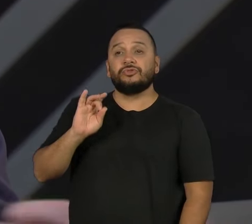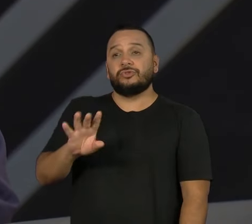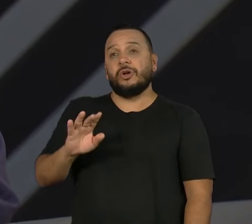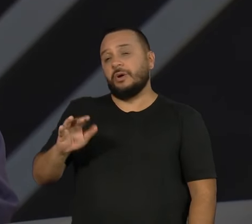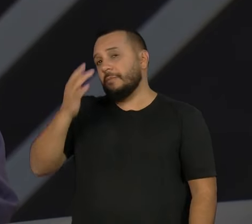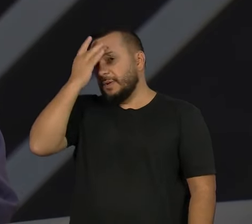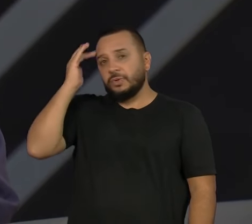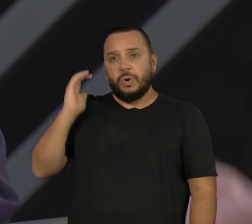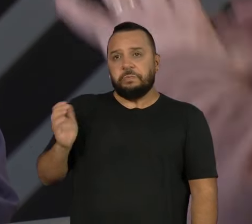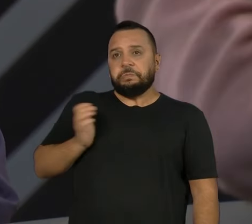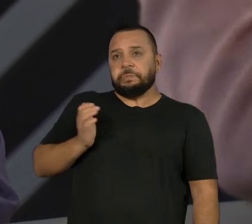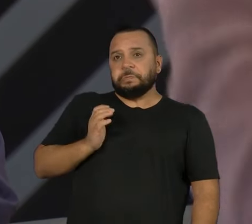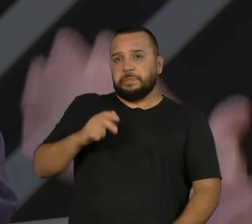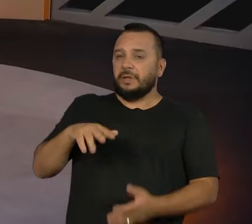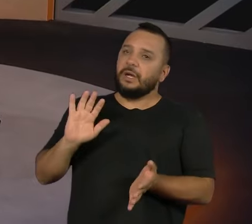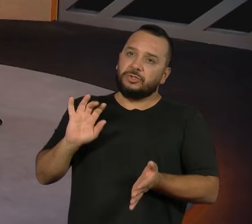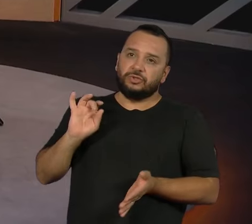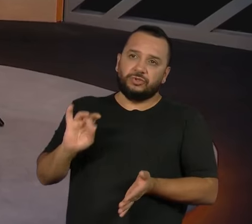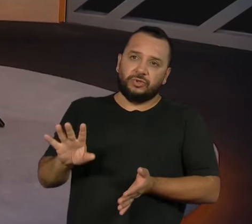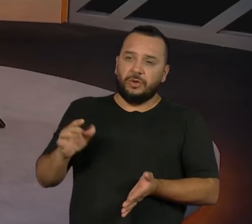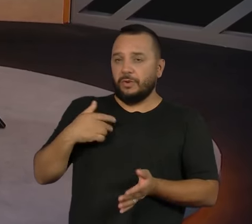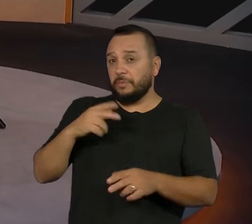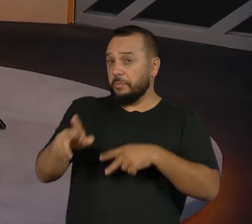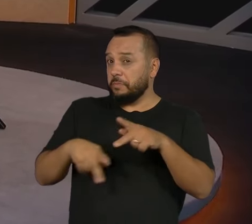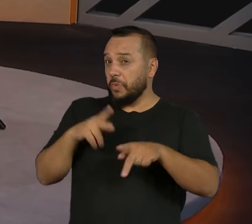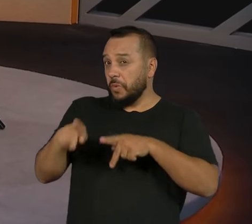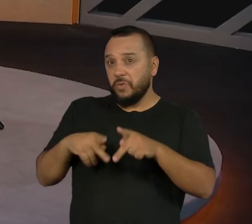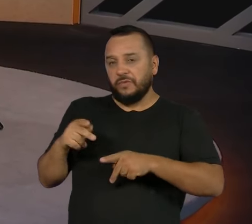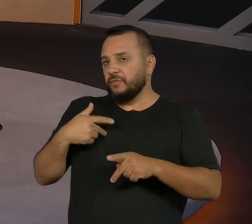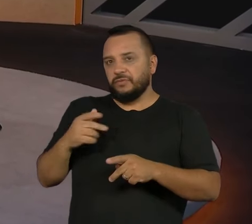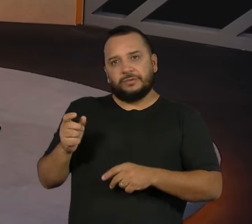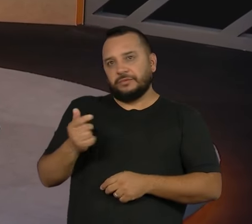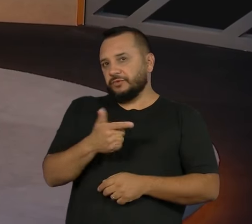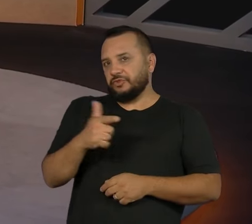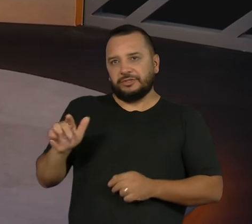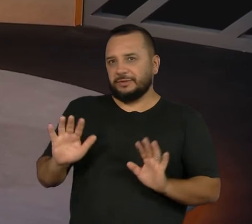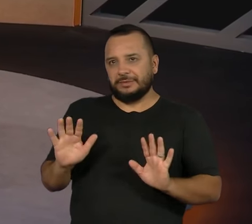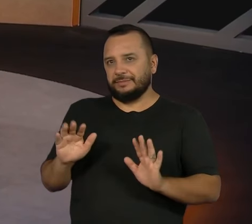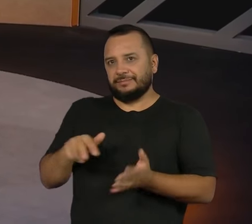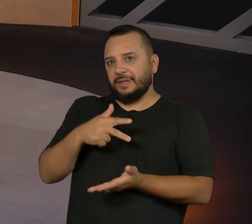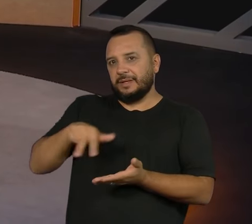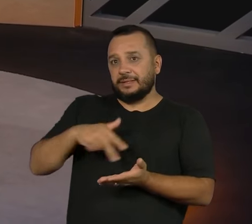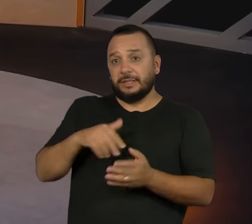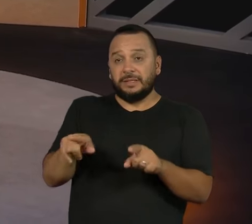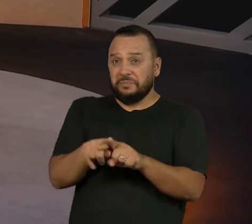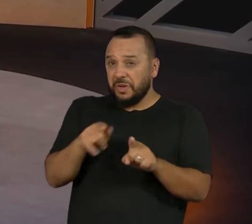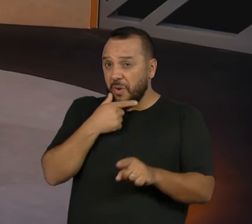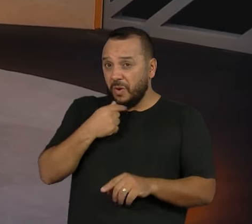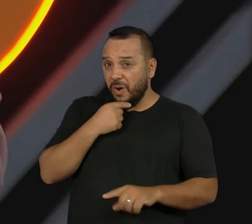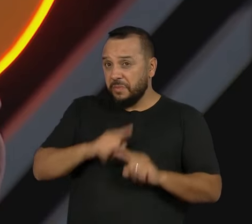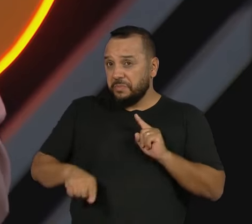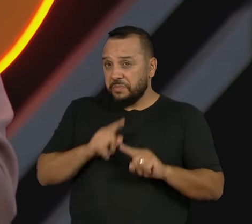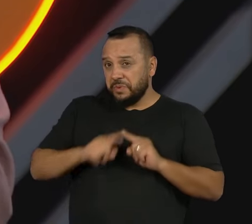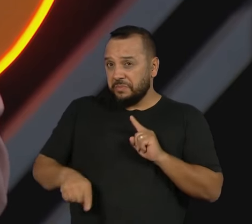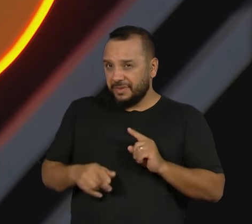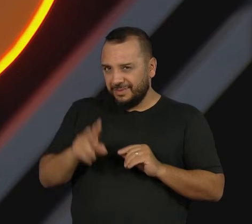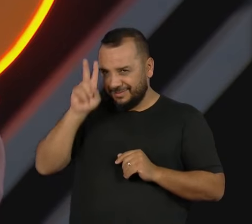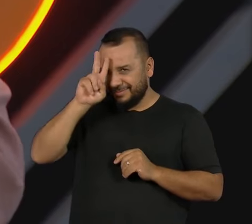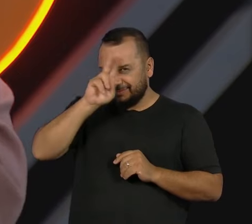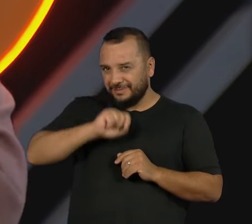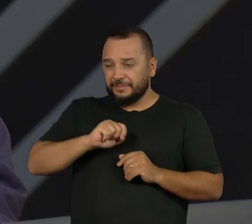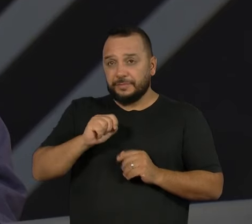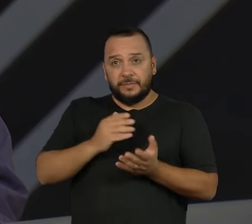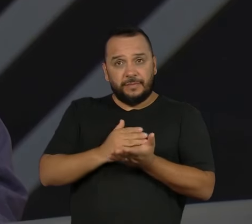parte da população, era coisa de rico. O que é mais grave, também algo que os homens não se metiam. O começo